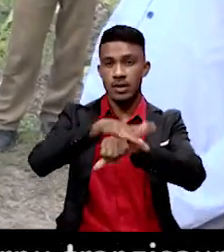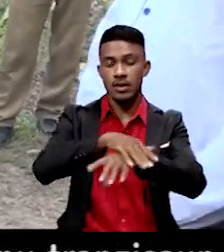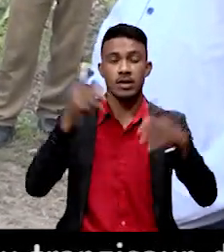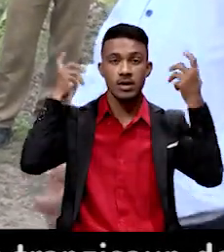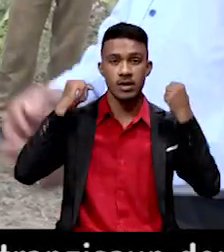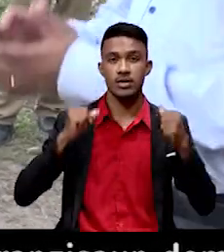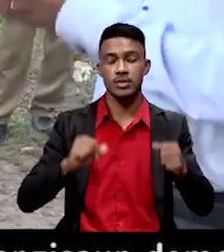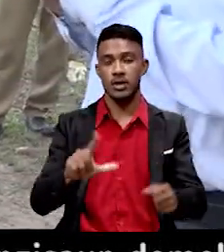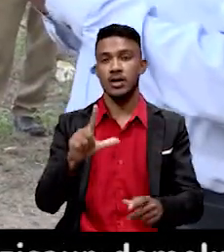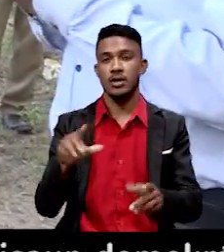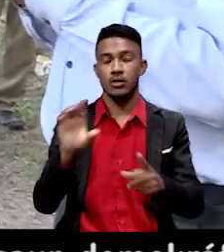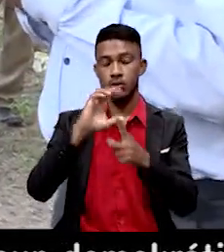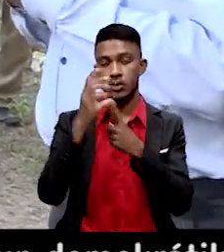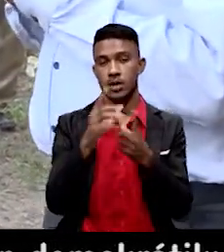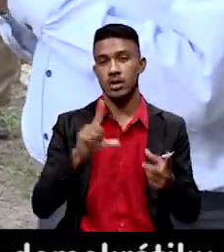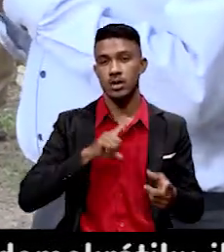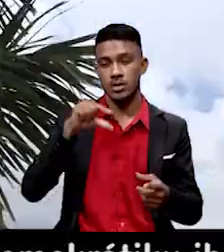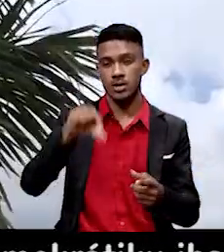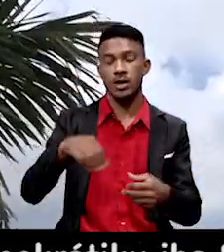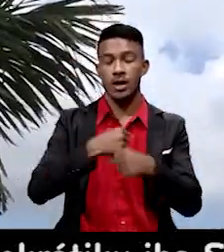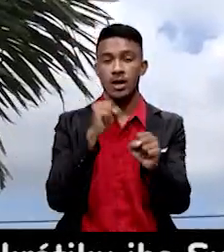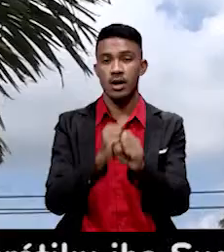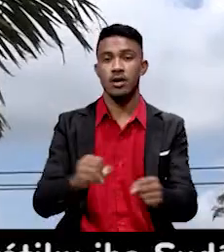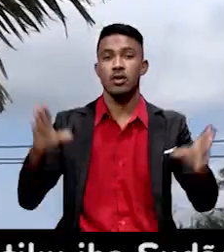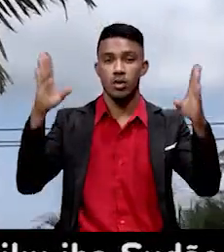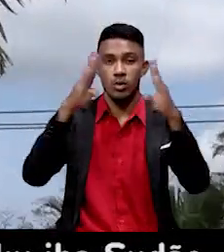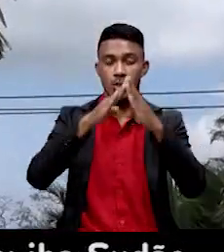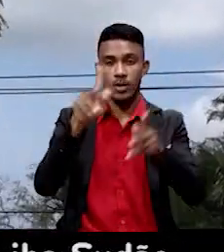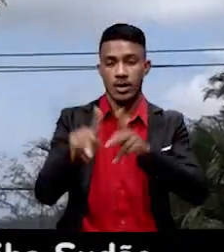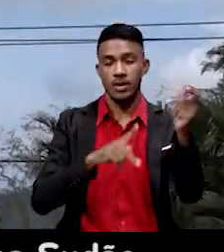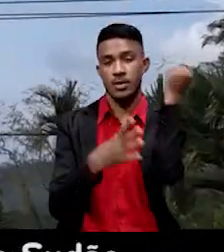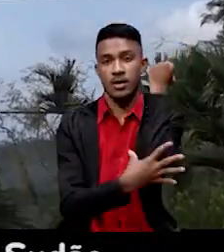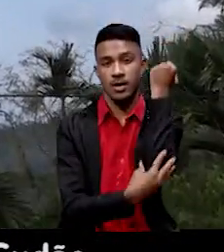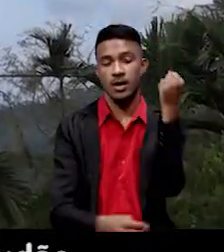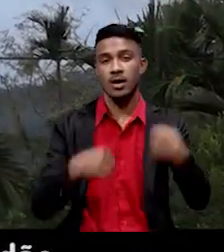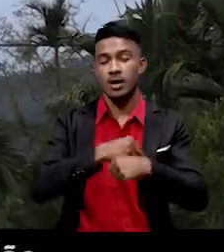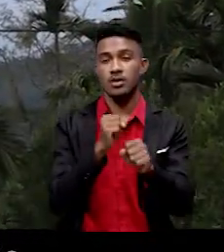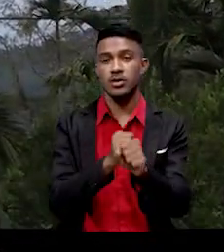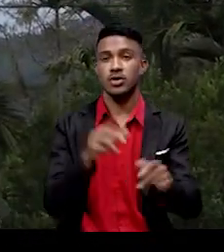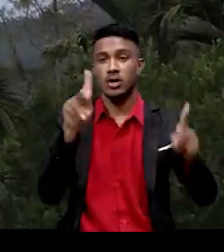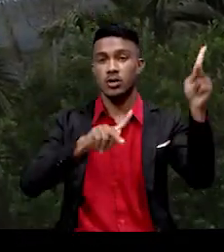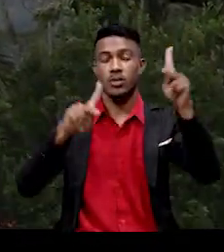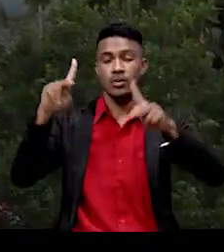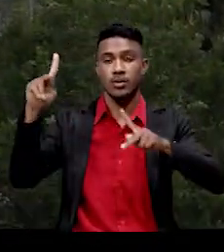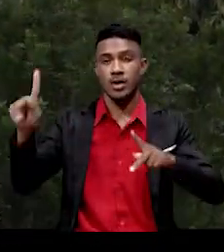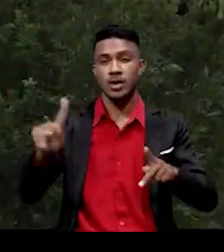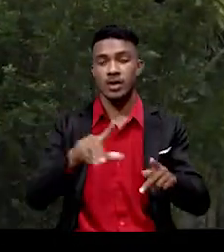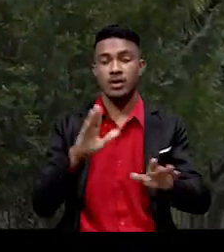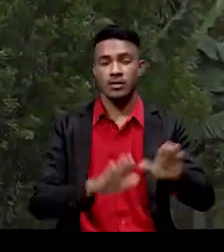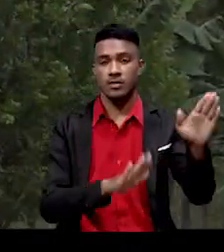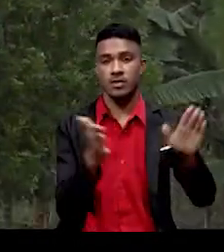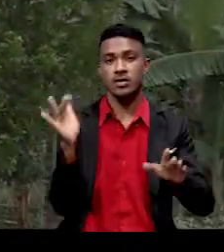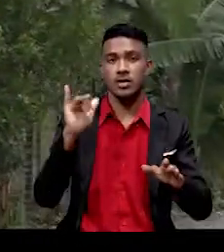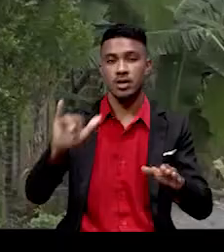Likisania. Construção uma Bakbitlai, né, constrói a companhia local Sira. O ministro estatal Miguel de